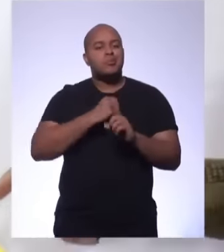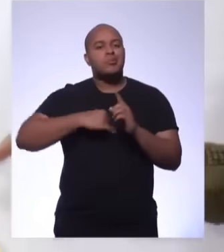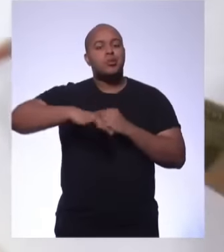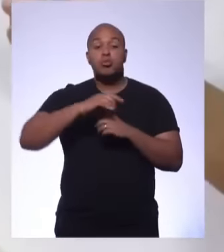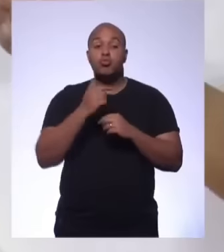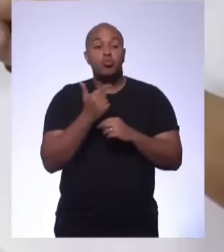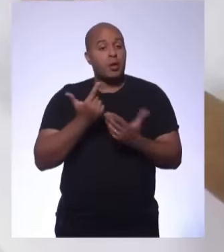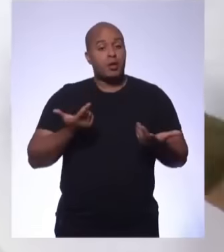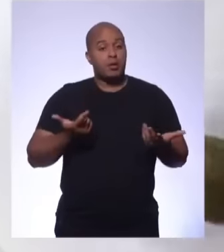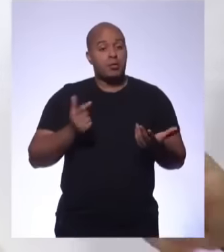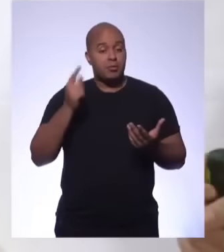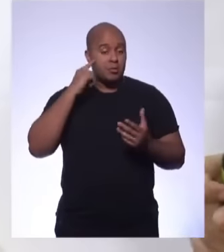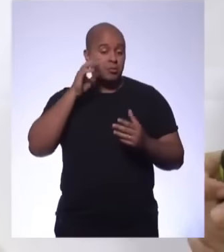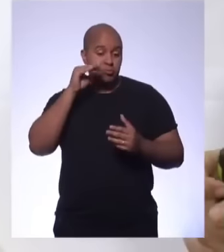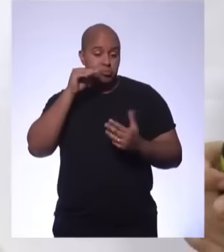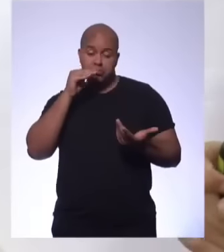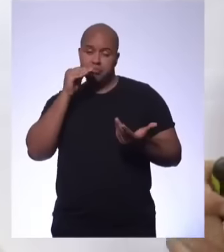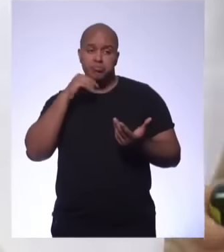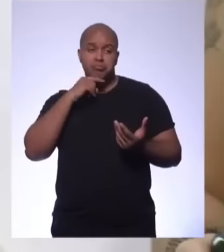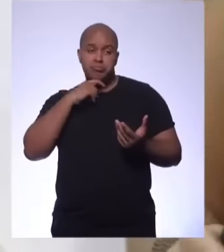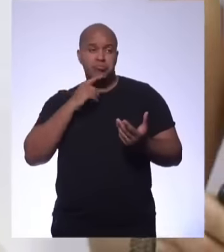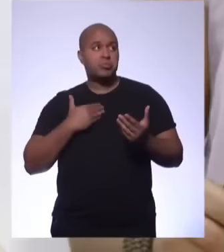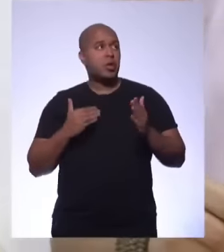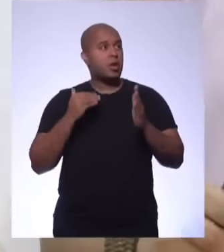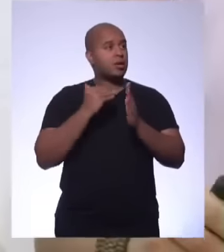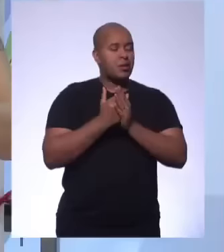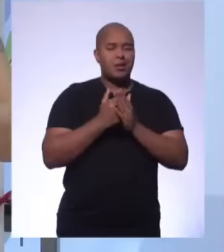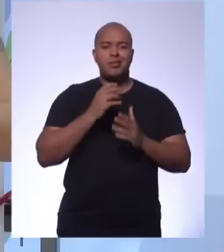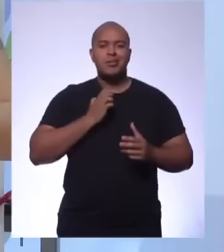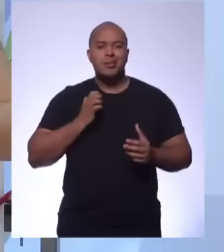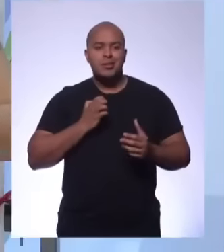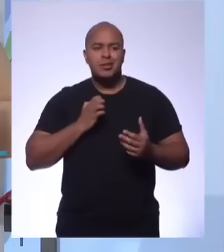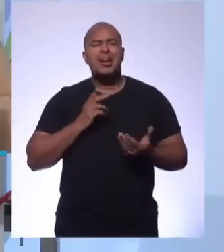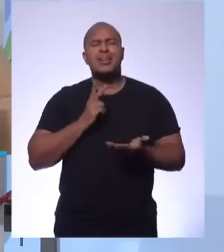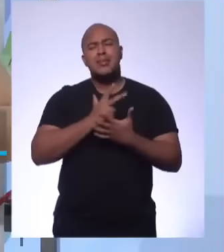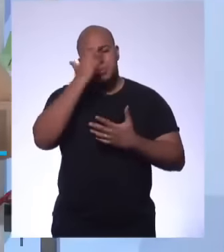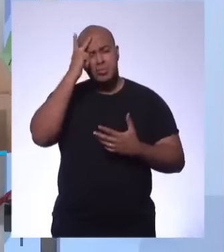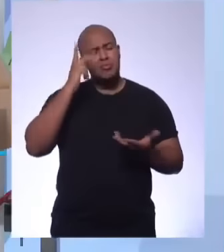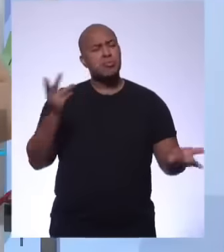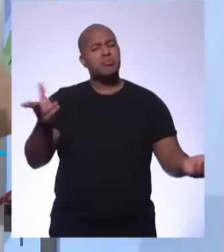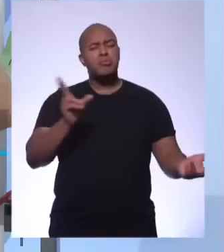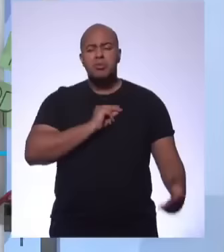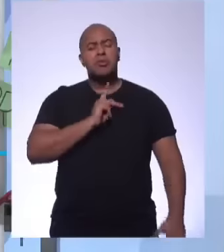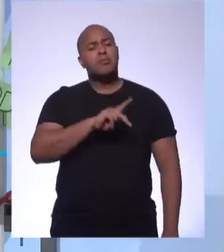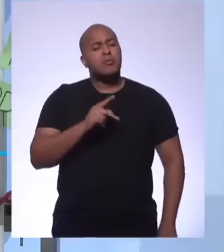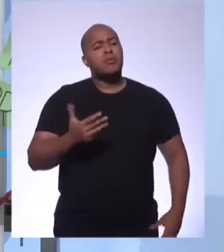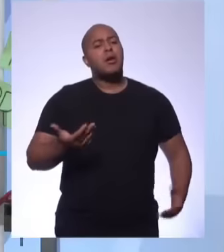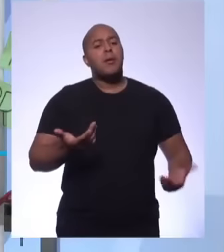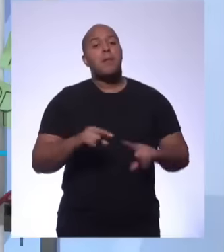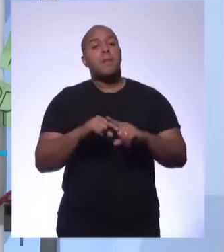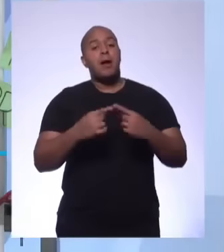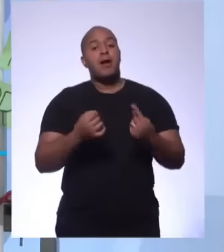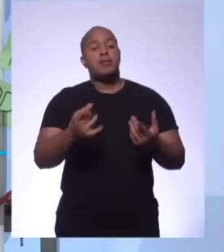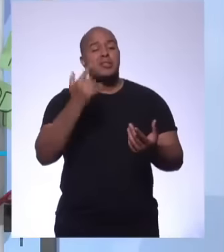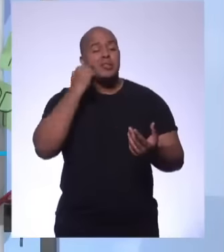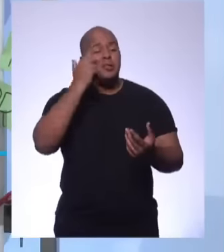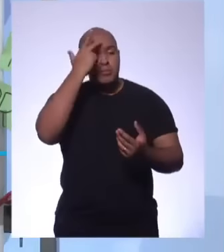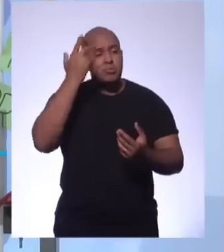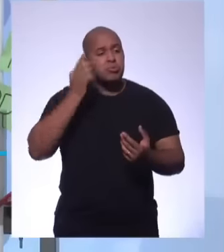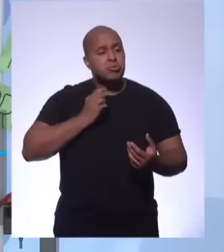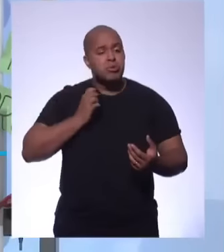de servo, você não passa para nobre. Ai, aí sempre na sala tem alguém que pergunta assim, ai, professora, mas e se um nobre